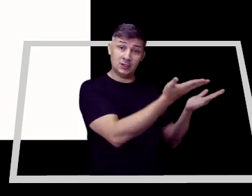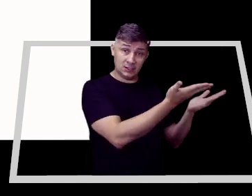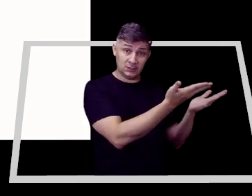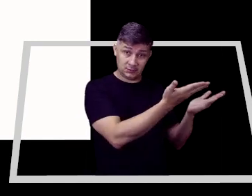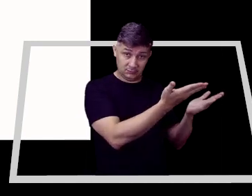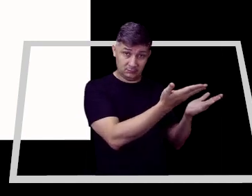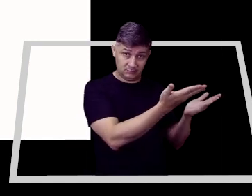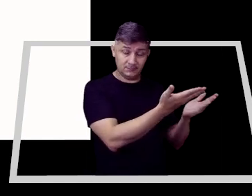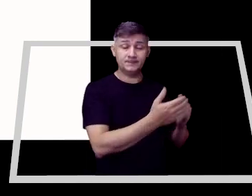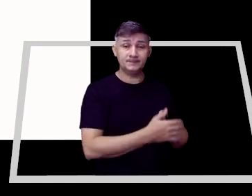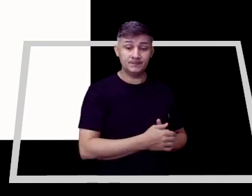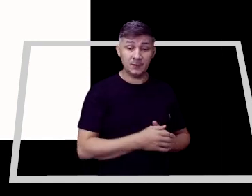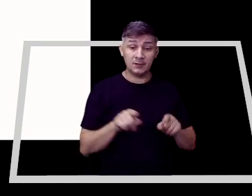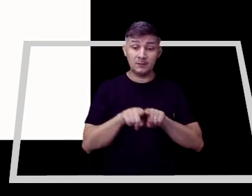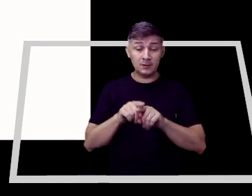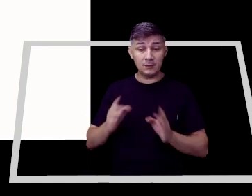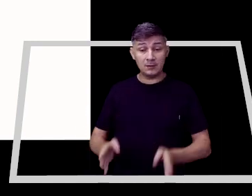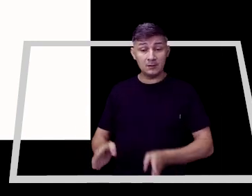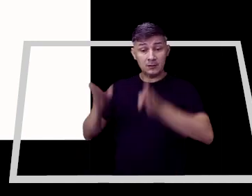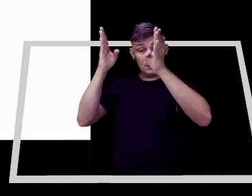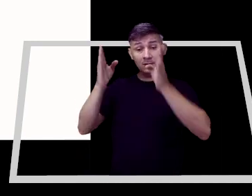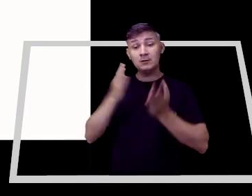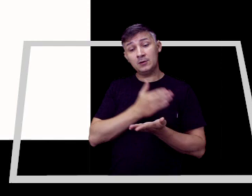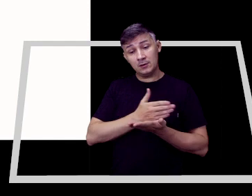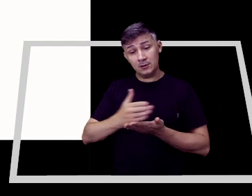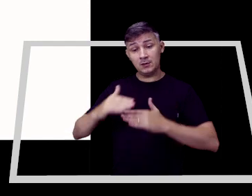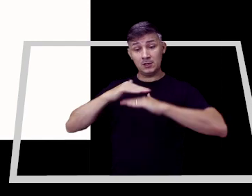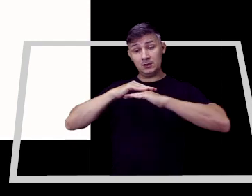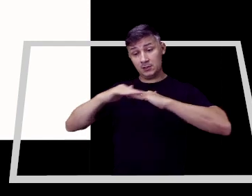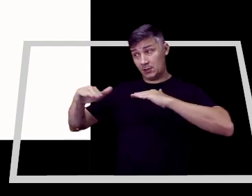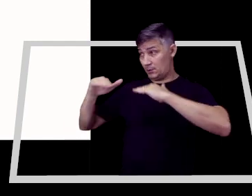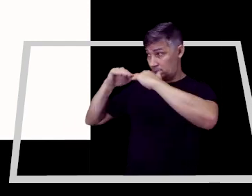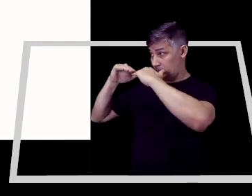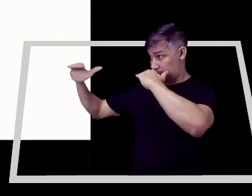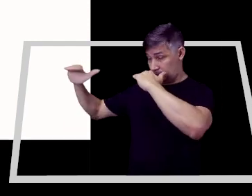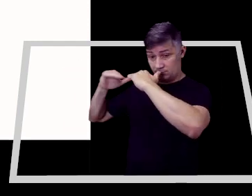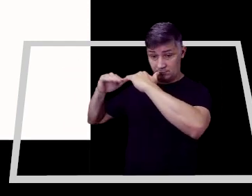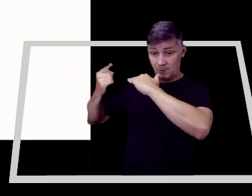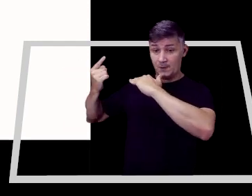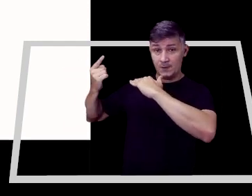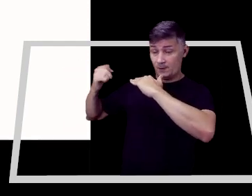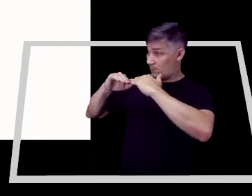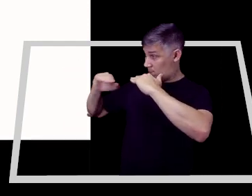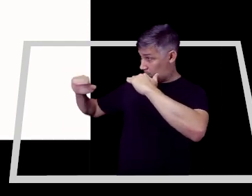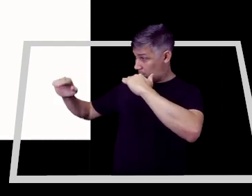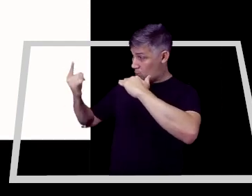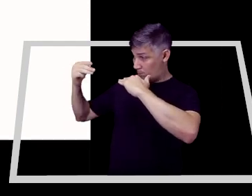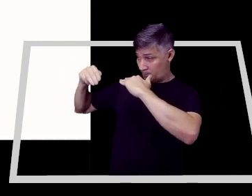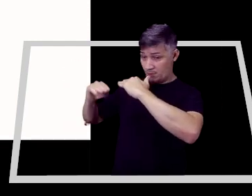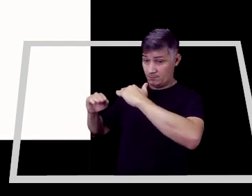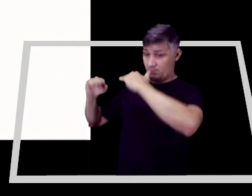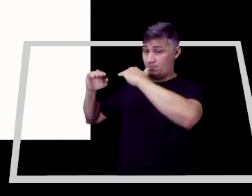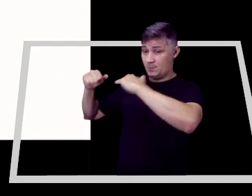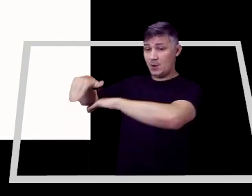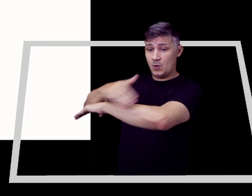inferior. E o edifício, na verdade, se desenvolve a partir desse térreo, elevado a 1 metro do perfil, da cota média do perfil da Rua